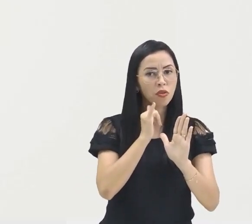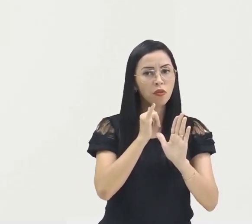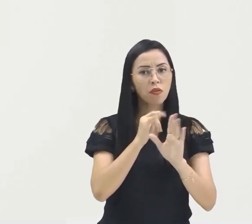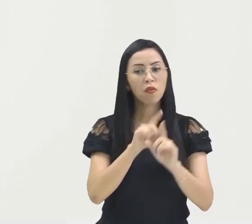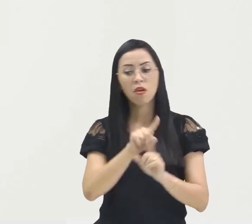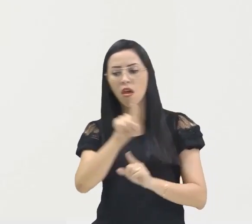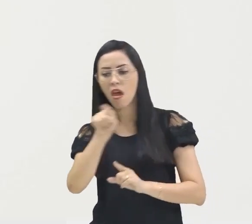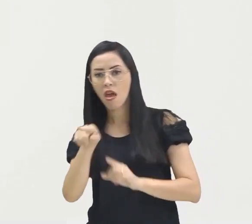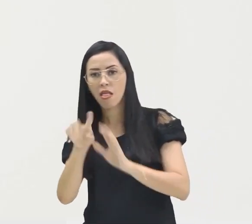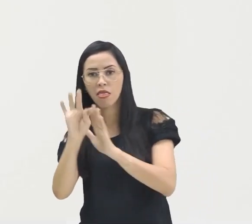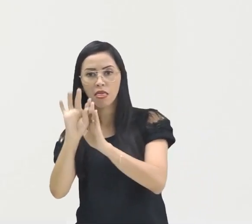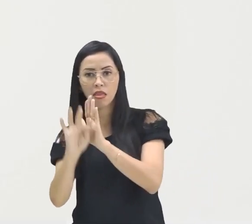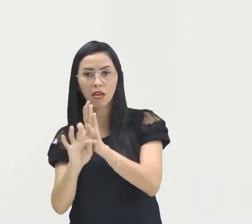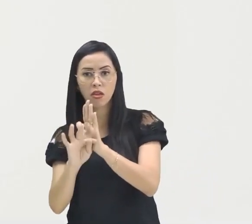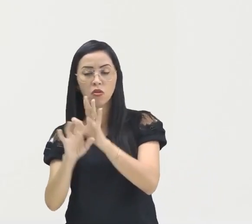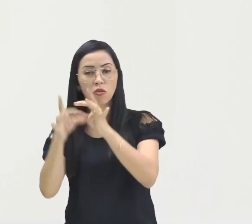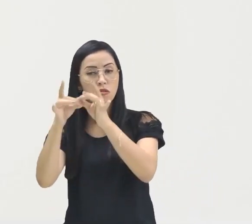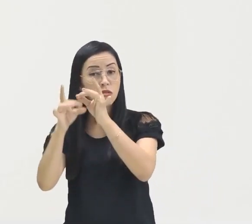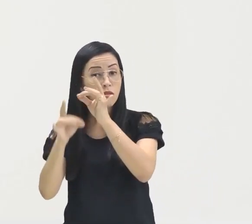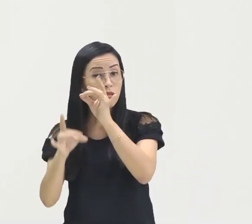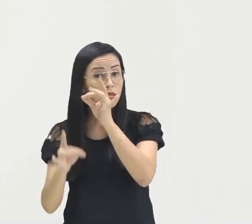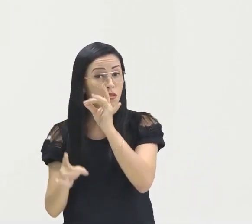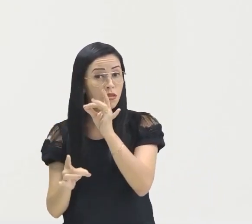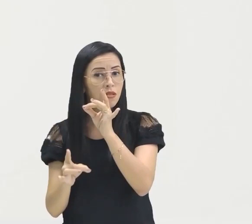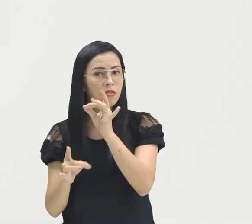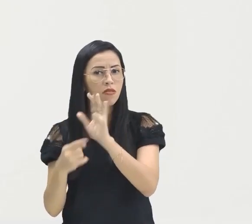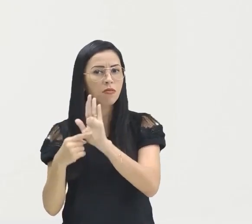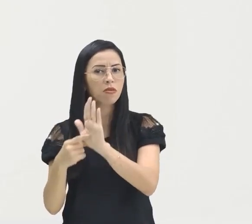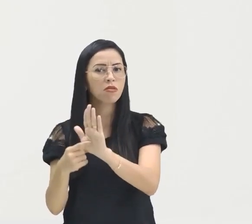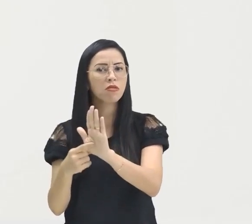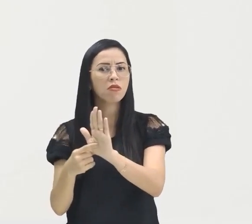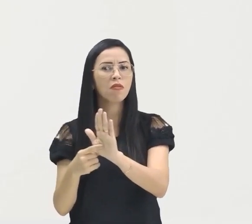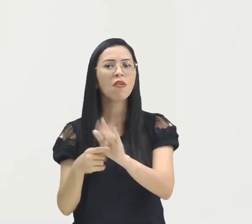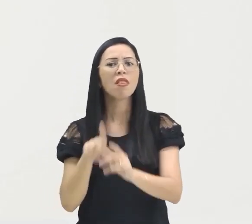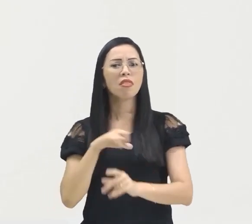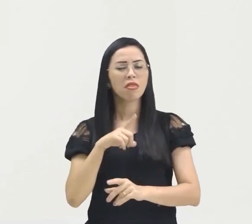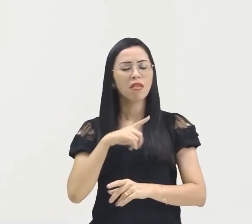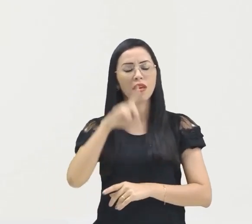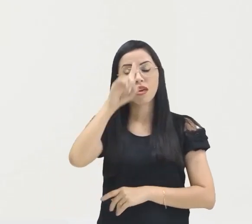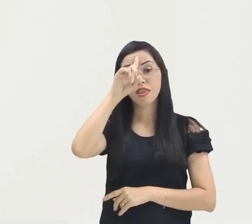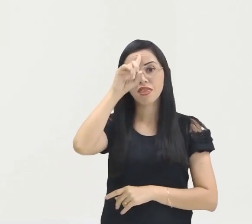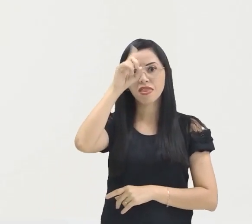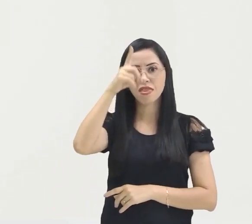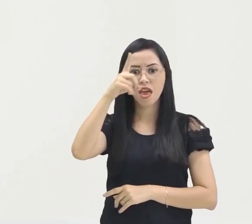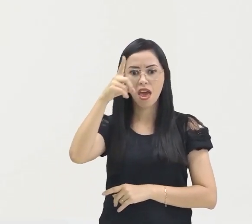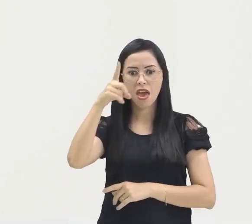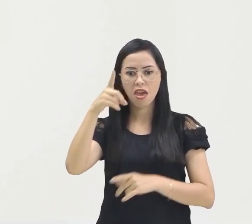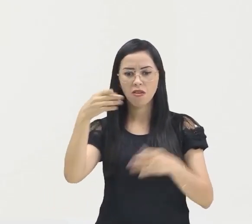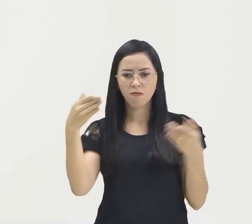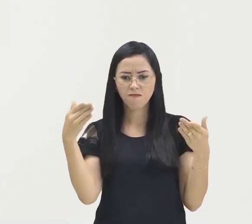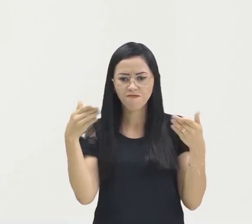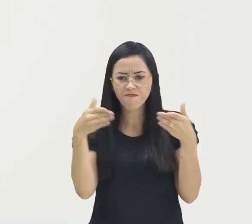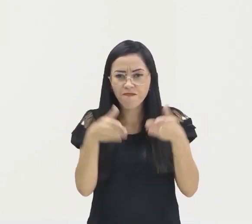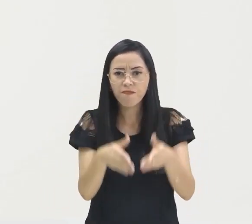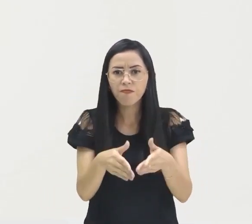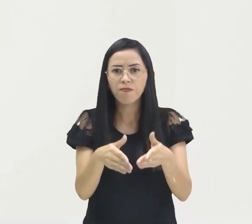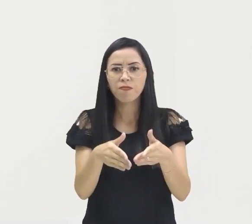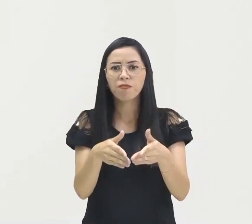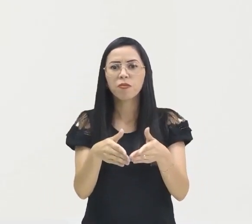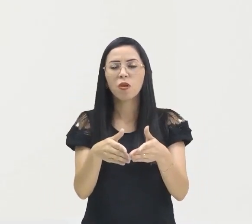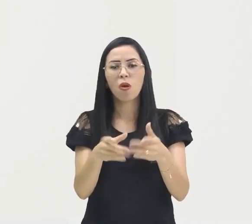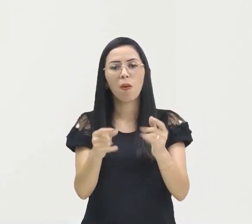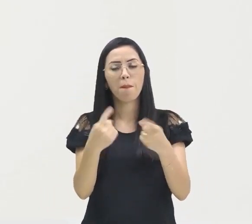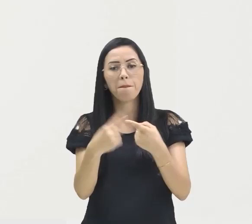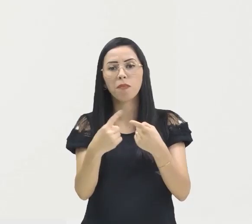ele tem ideias mais precisas, ele vai desenvolvendo ideias. No primeiro parágrafo ele tem